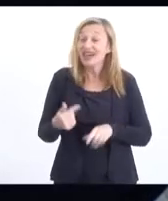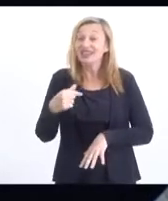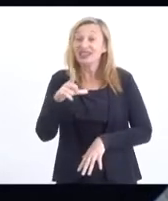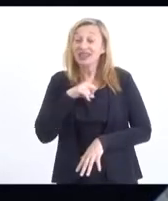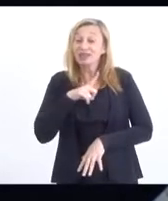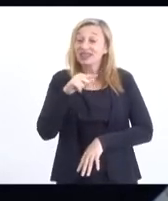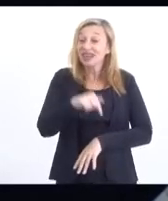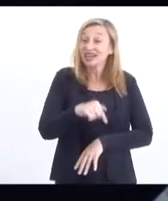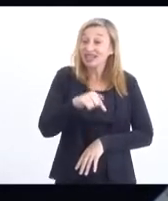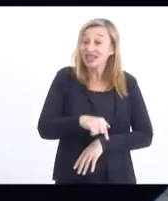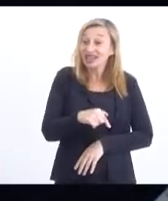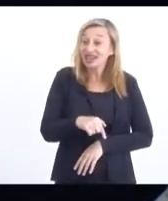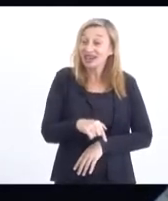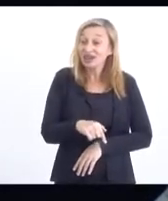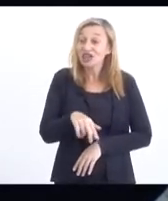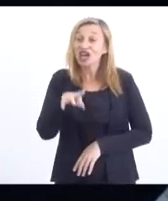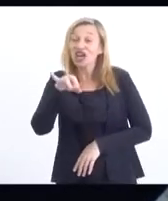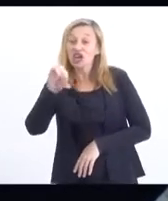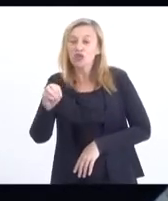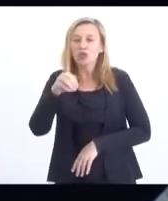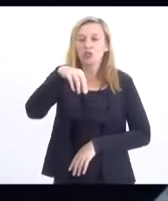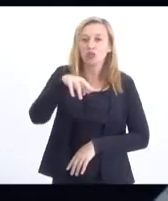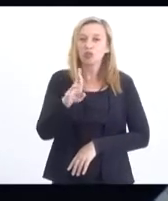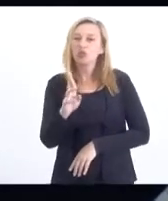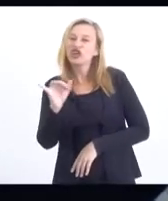aqui o Rio Muriaé.